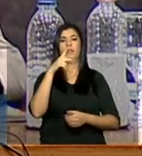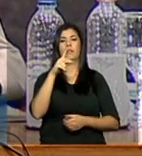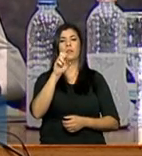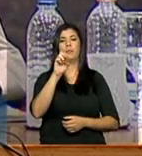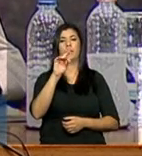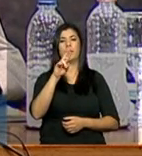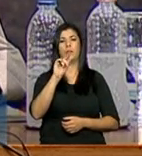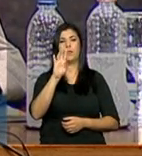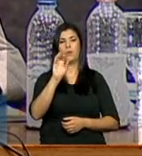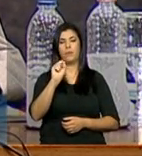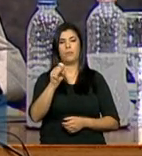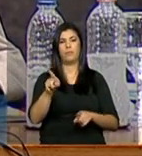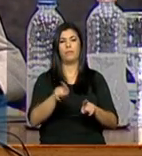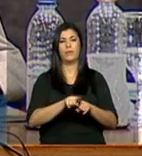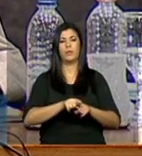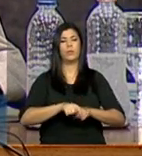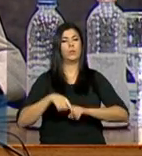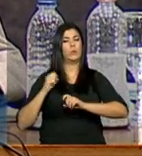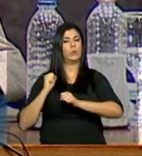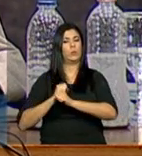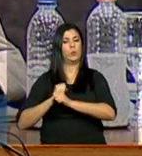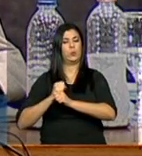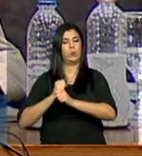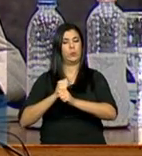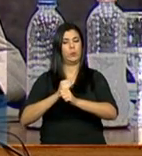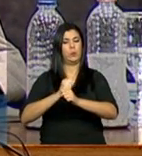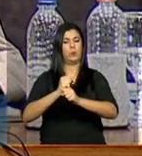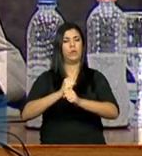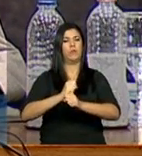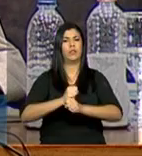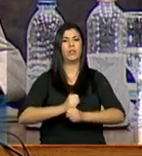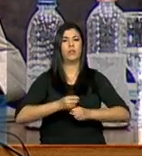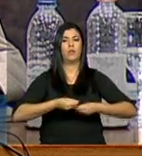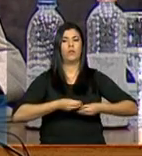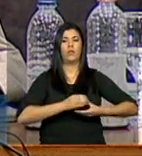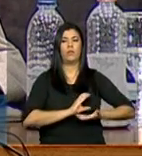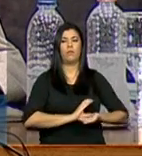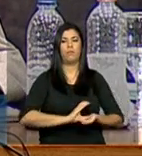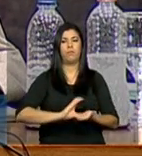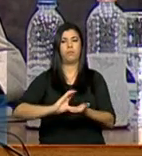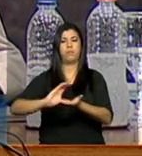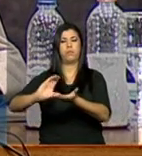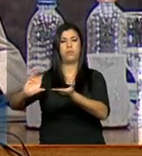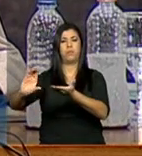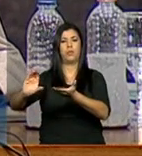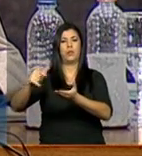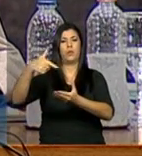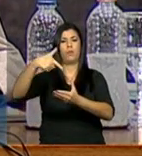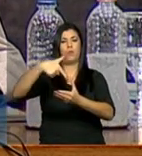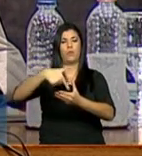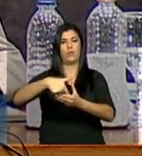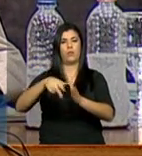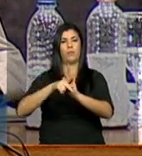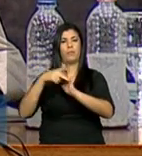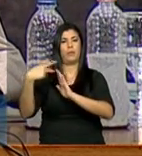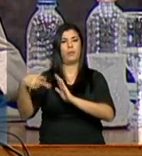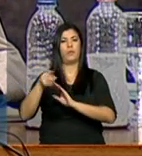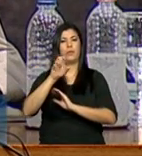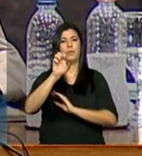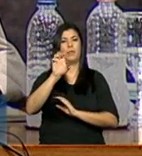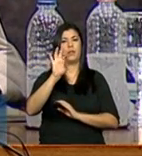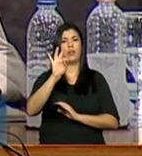dos anos, vem fornecendo combustível à Eletrobras,